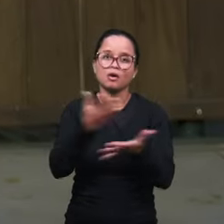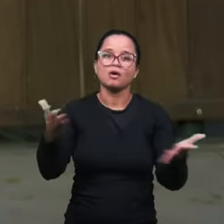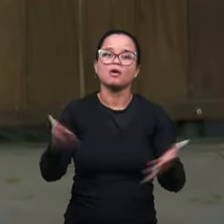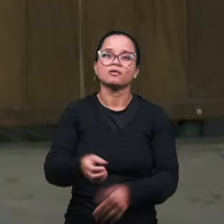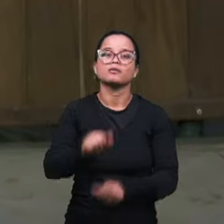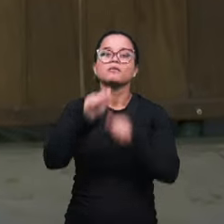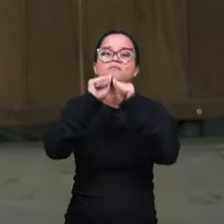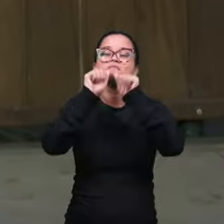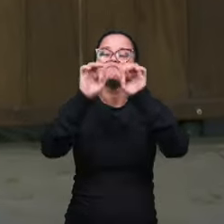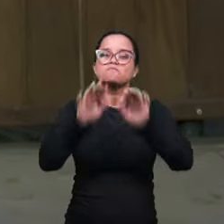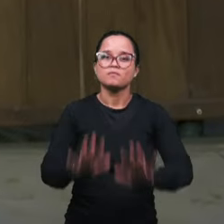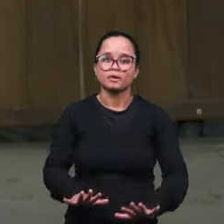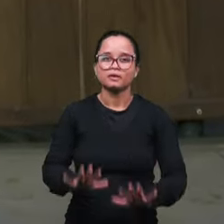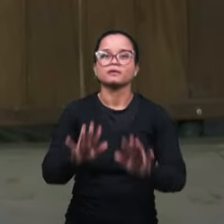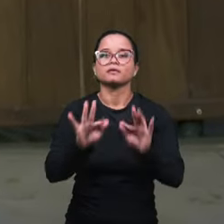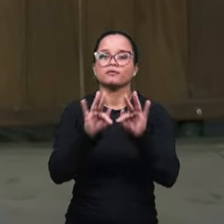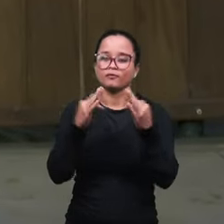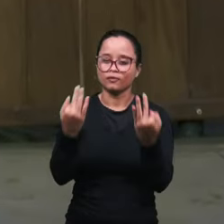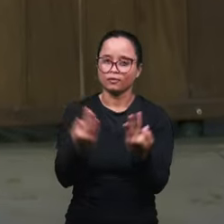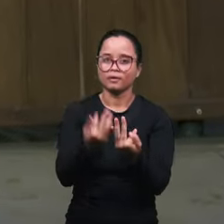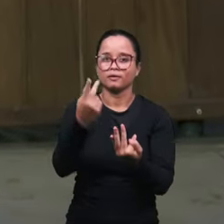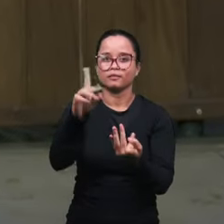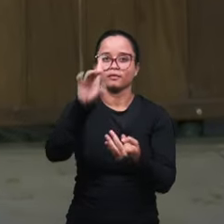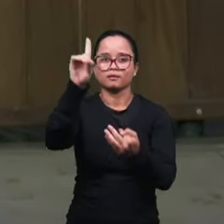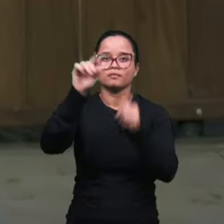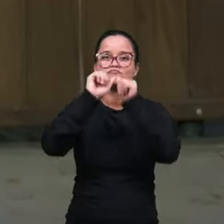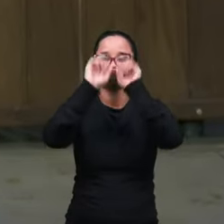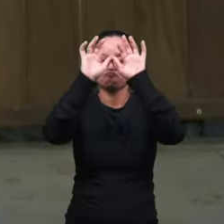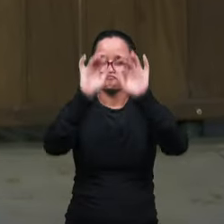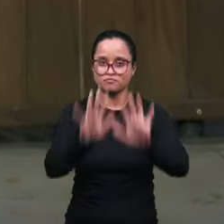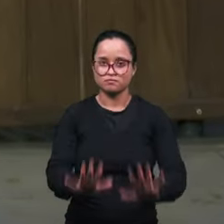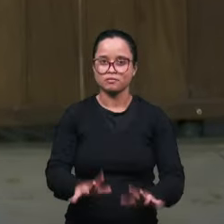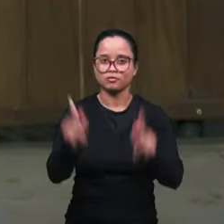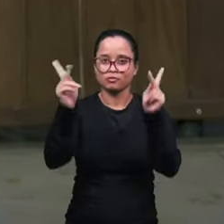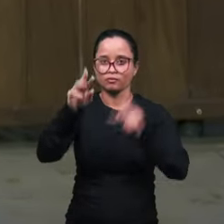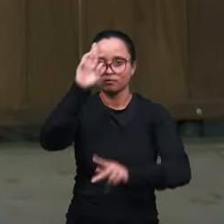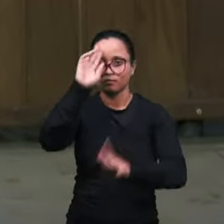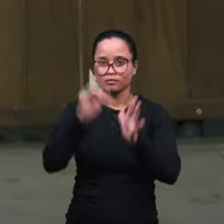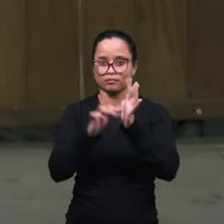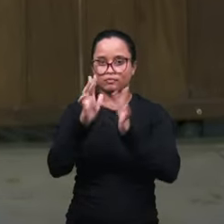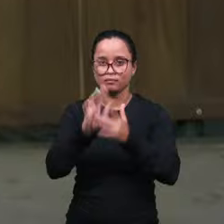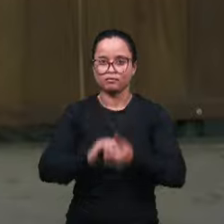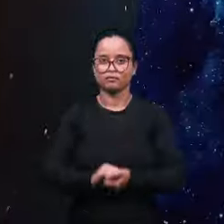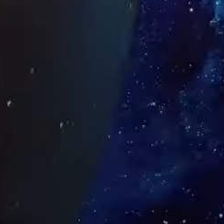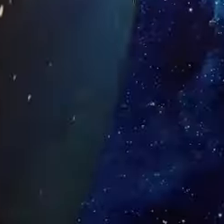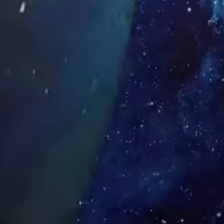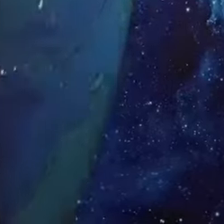grande bênção, seu lar, sua família. Que Deus a todos abençoe com a paz do Senhor Jesus.